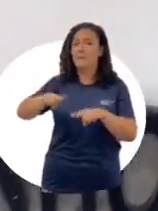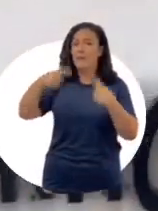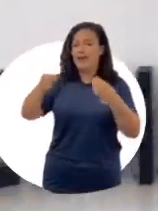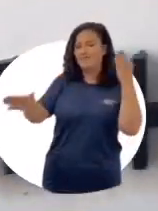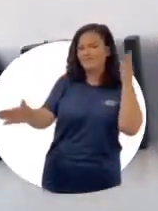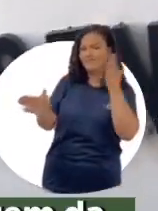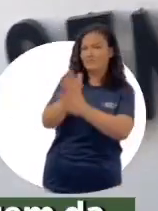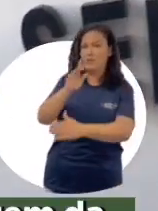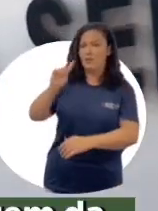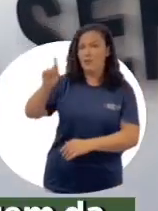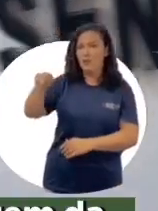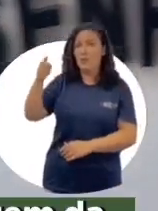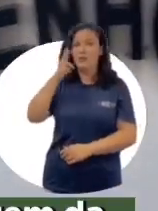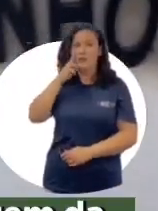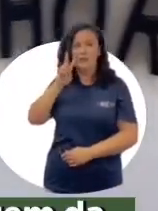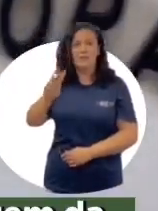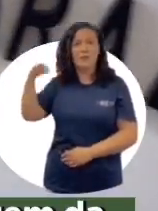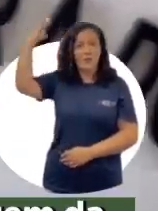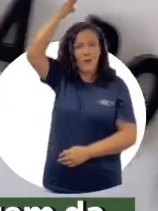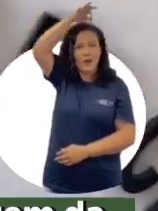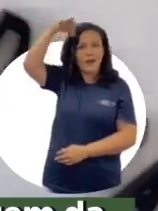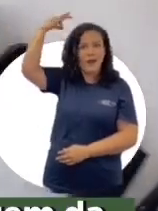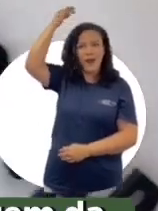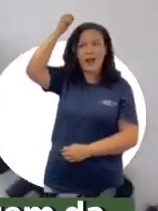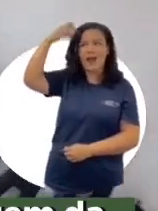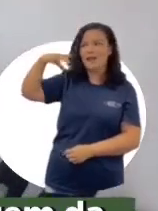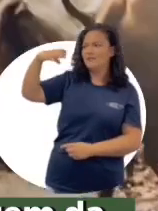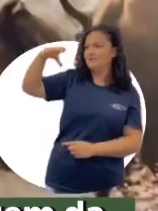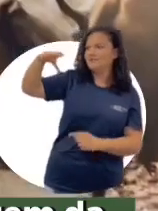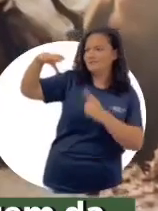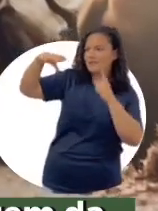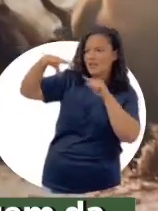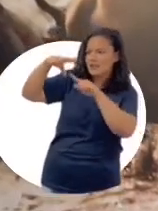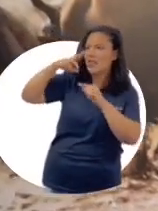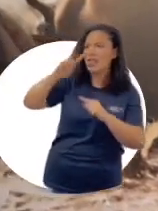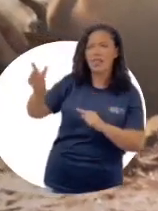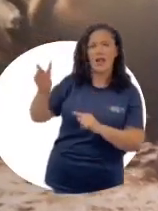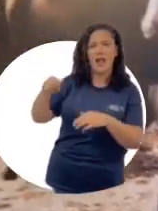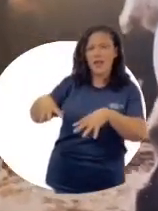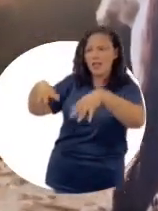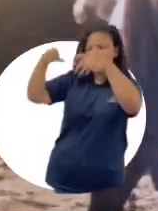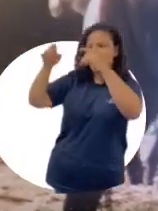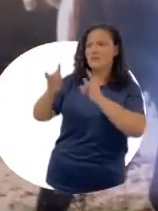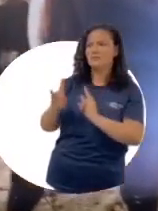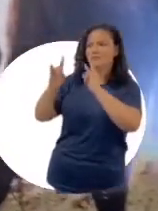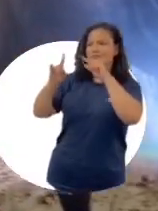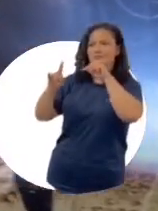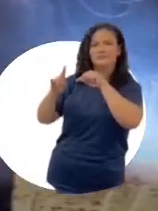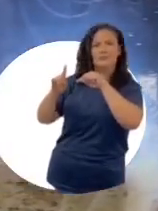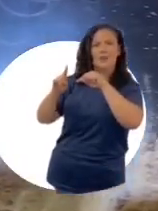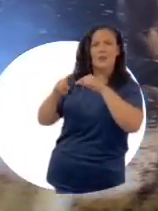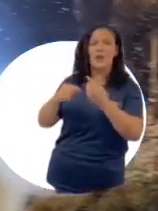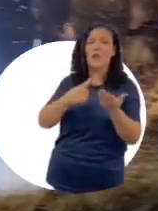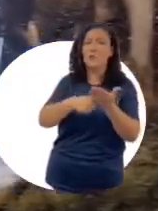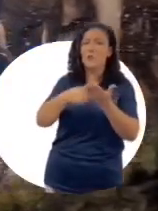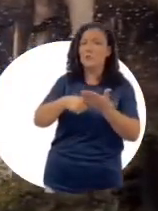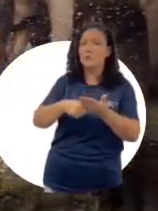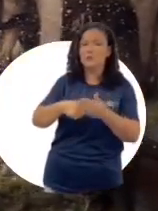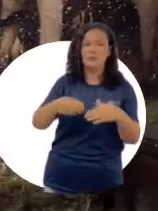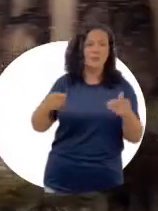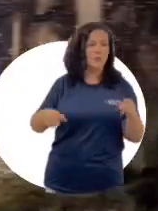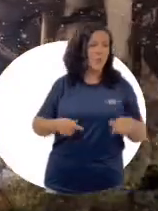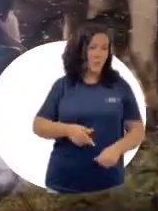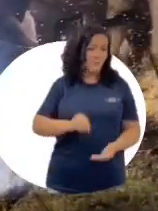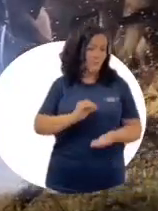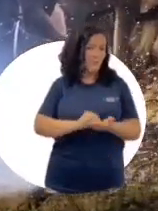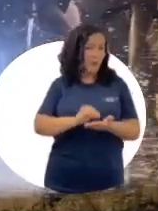bateram em retirada ao verem a imagem da santa na entrada do forte. Um dos últimos compromissos foi a